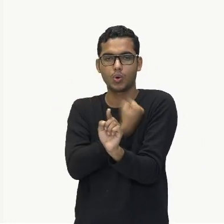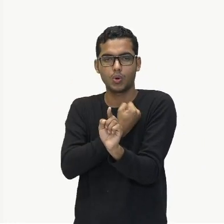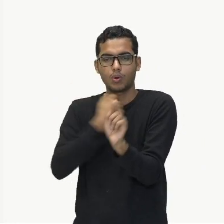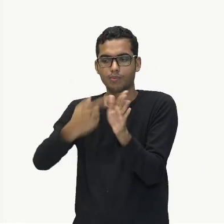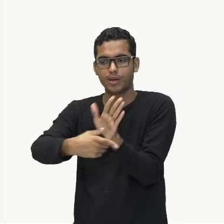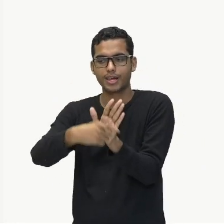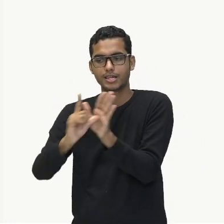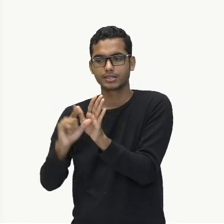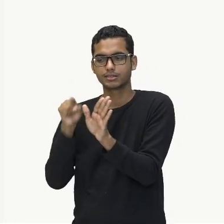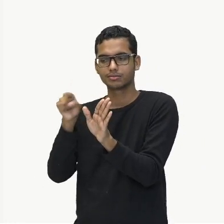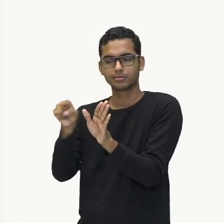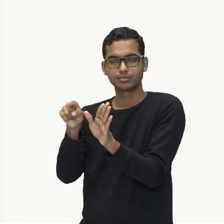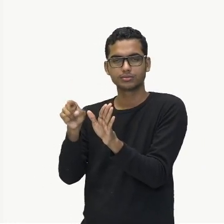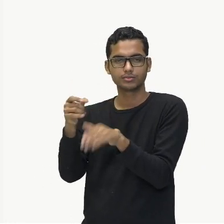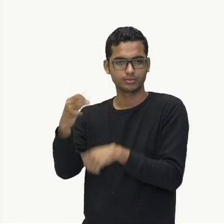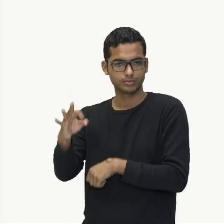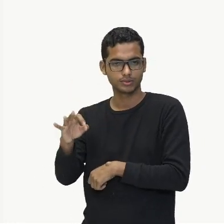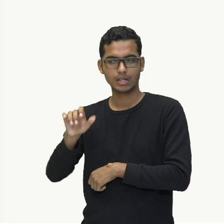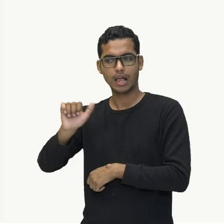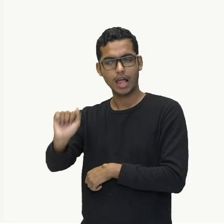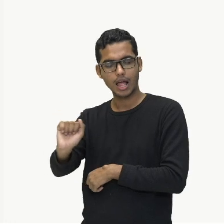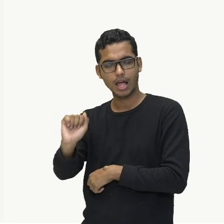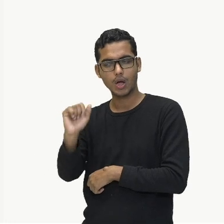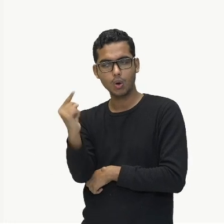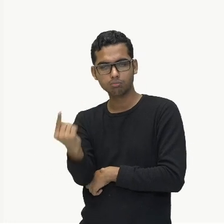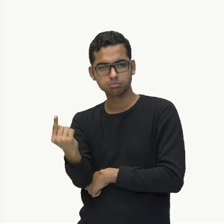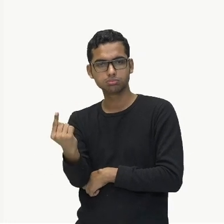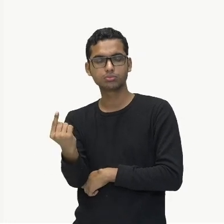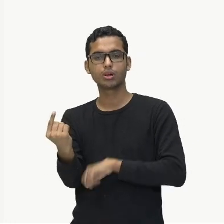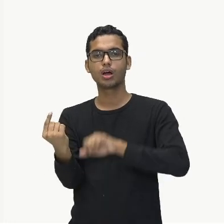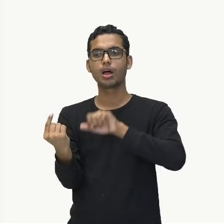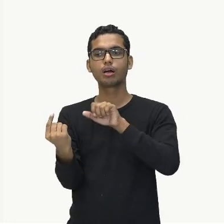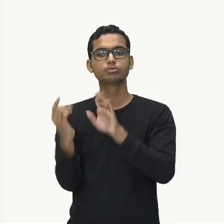razão da progressão geométrica.